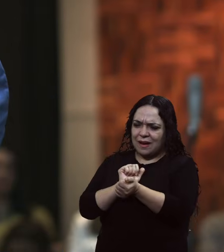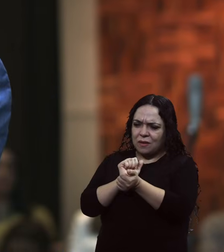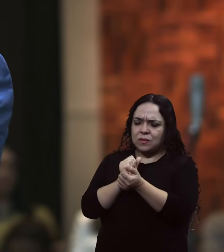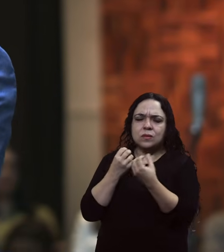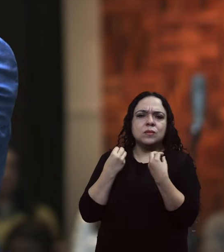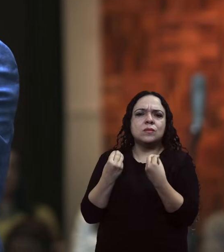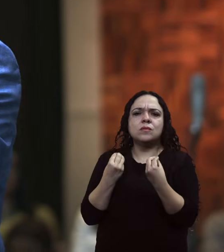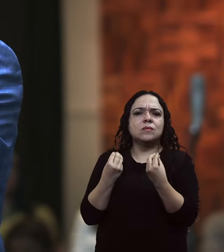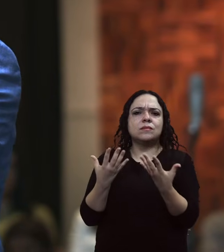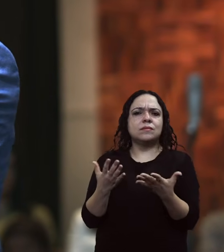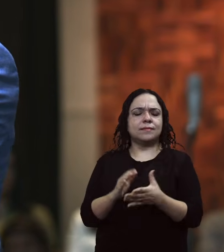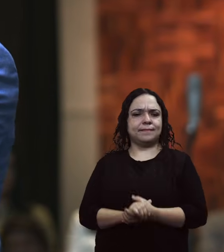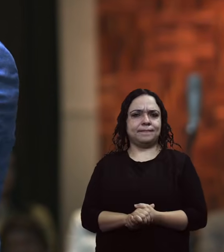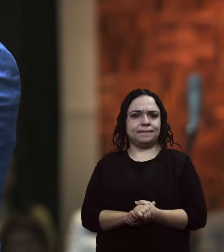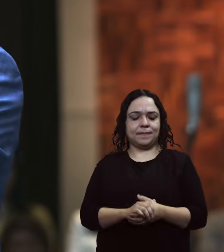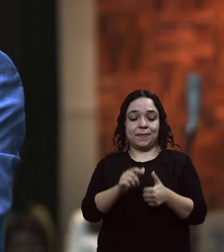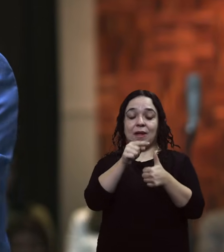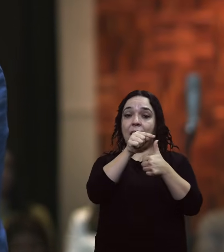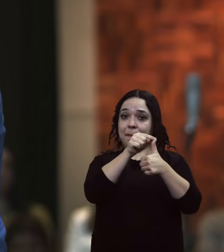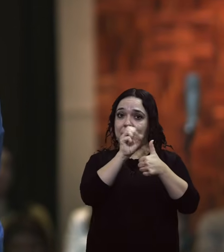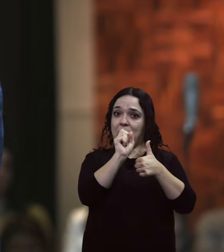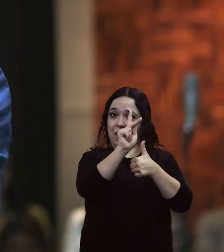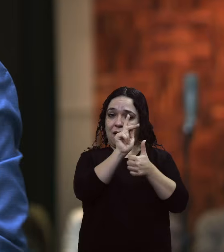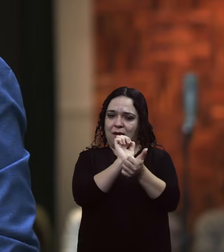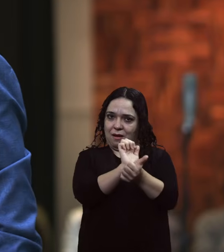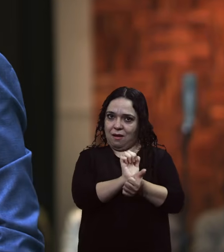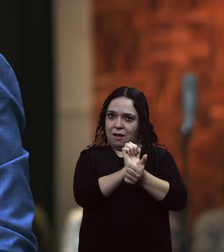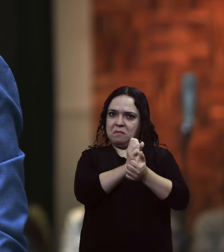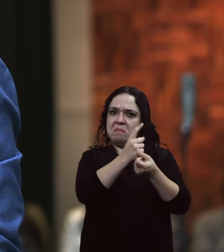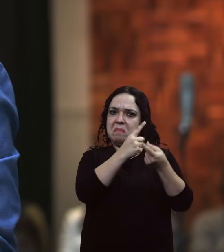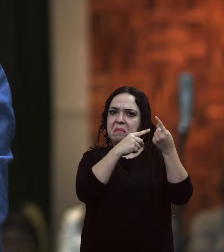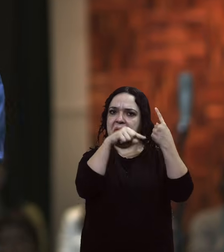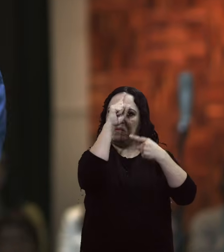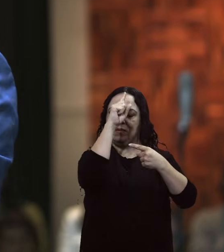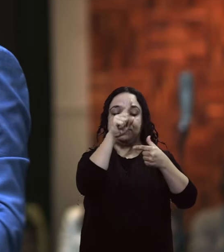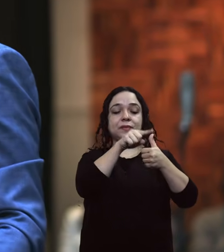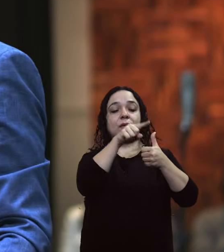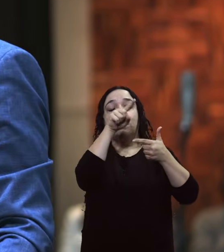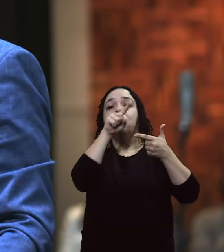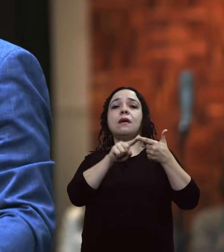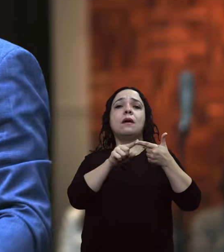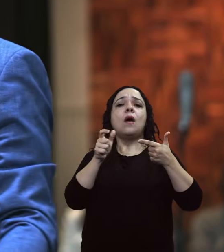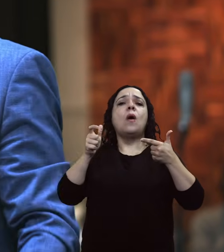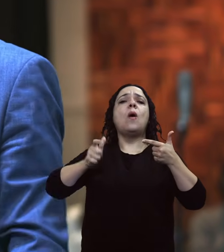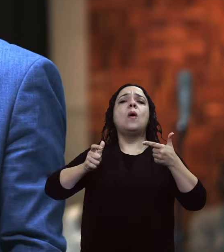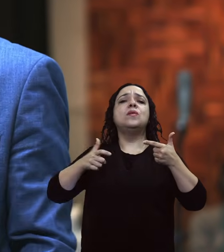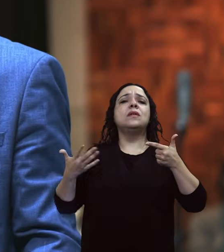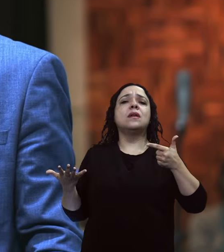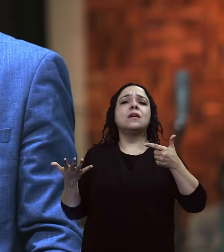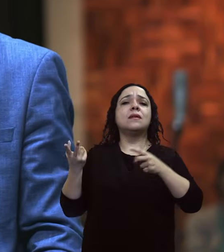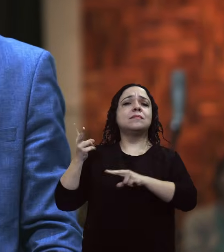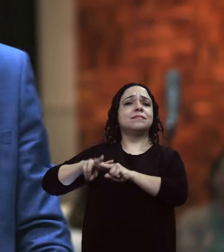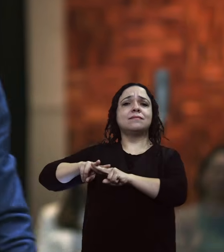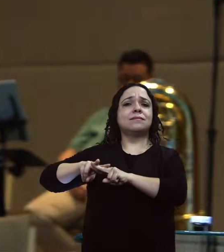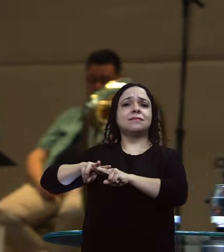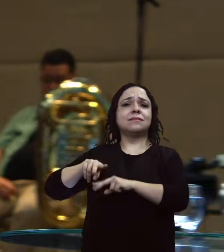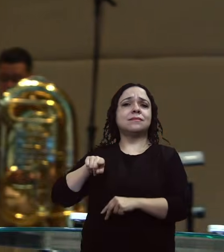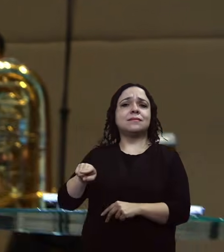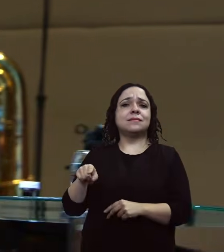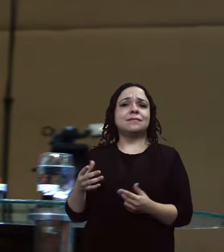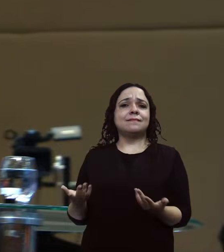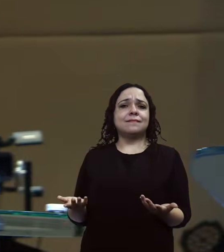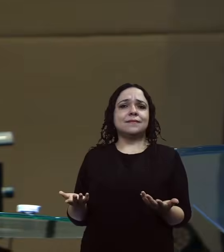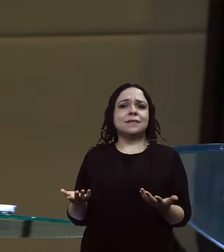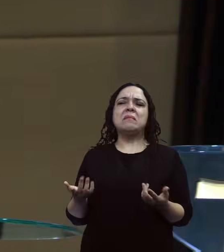segunda vez que a Bíblia fala que José prosperou, sabe onde ele estava? Na cadeia, no cárcere. E eu